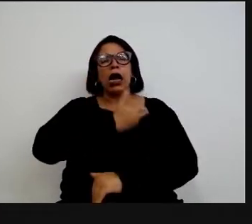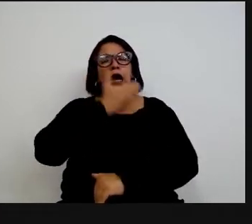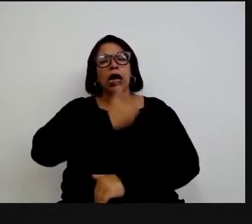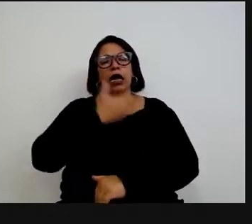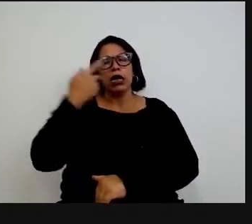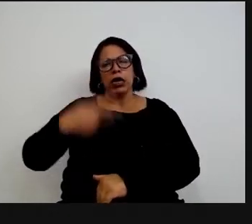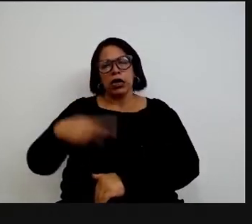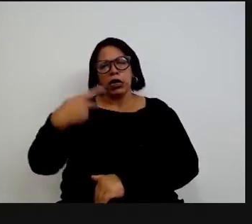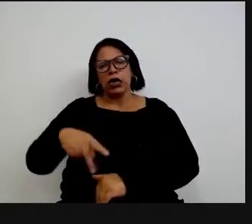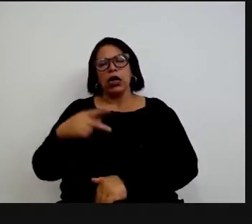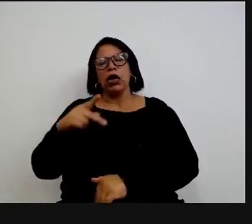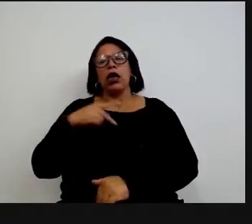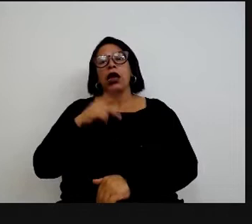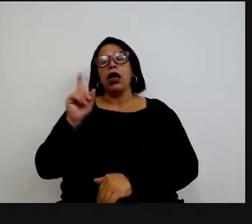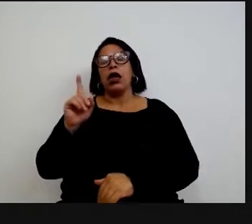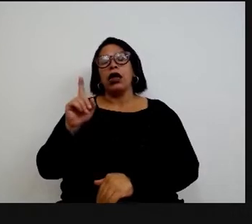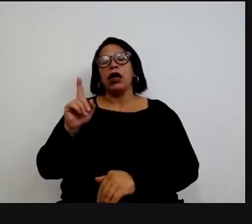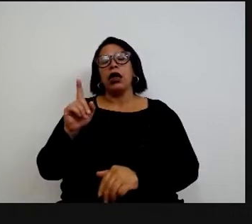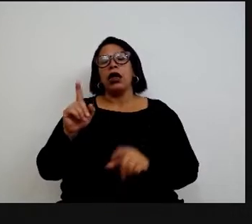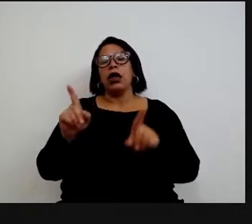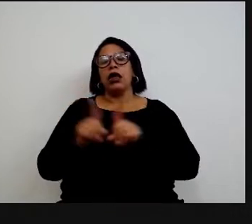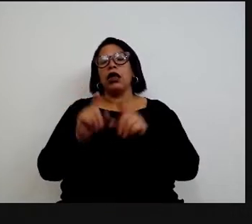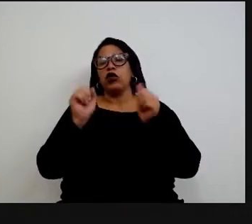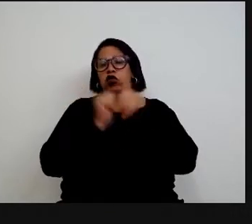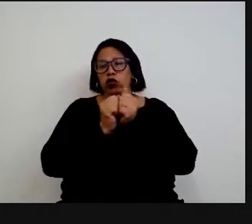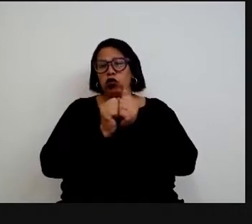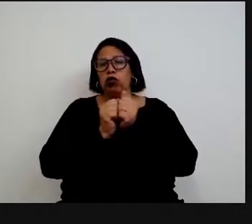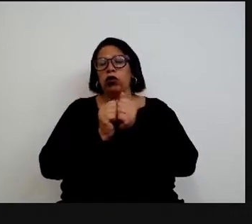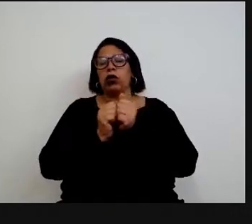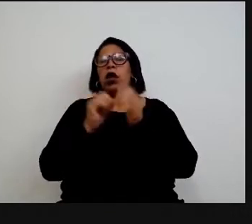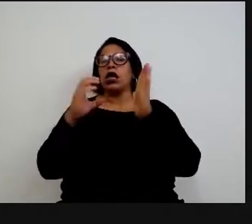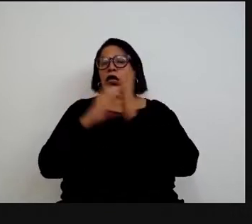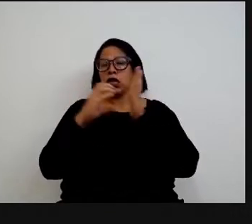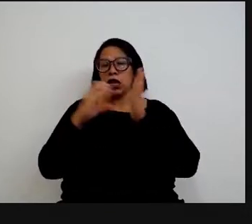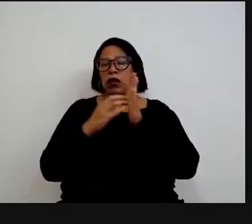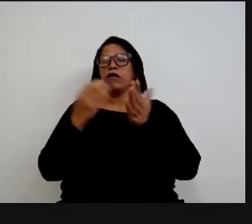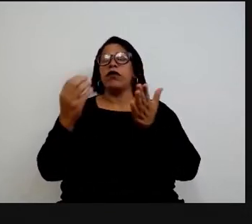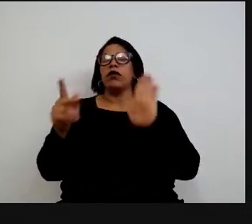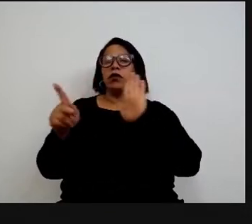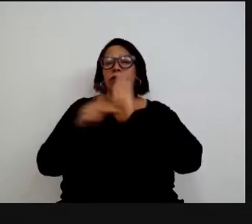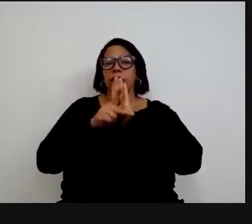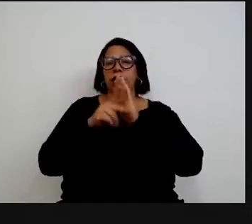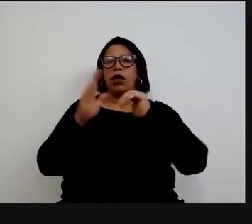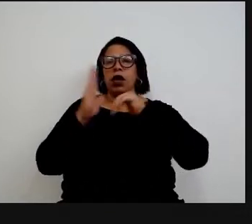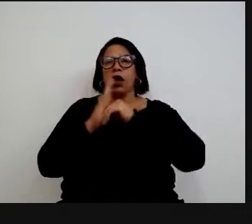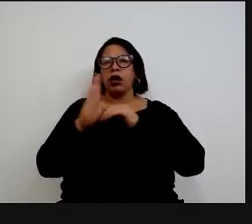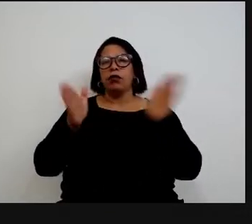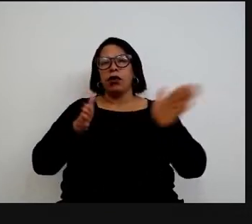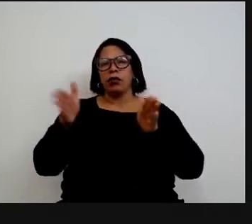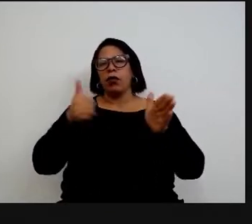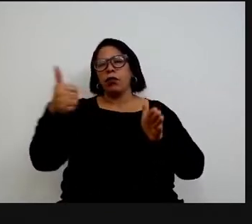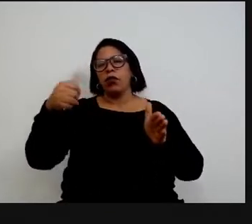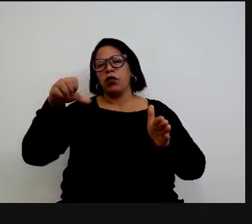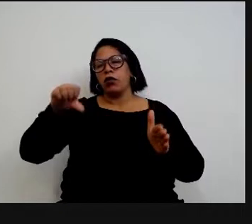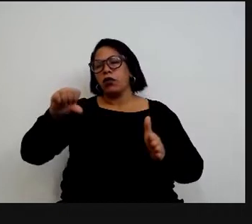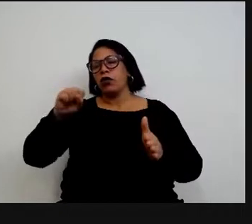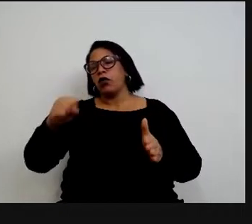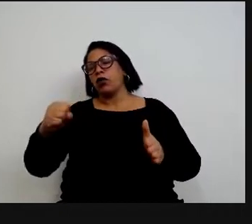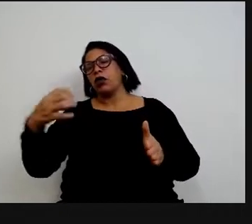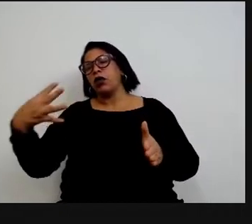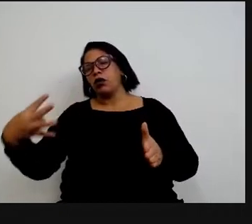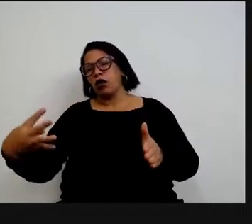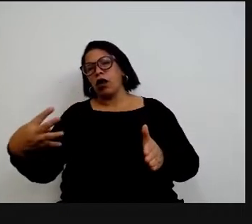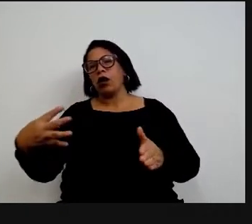Cunha está aqui à minha direita, servidor efetivo do Senado Federal desde 1984,